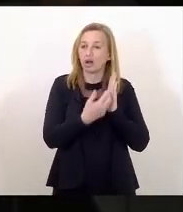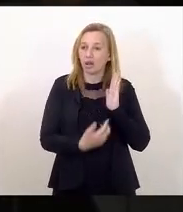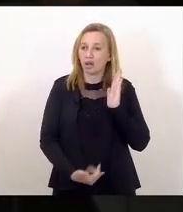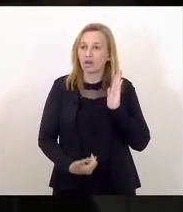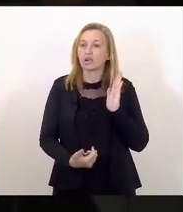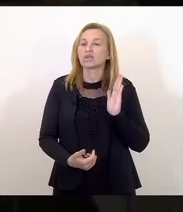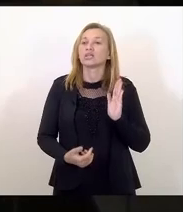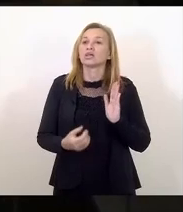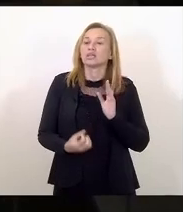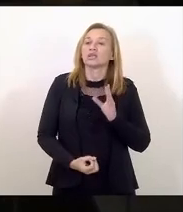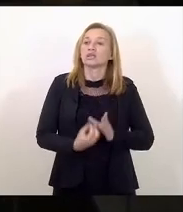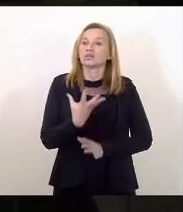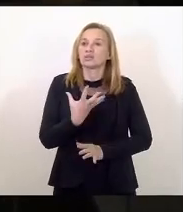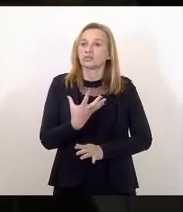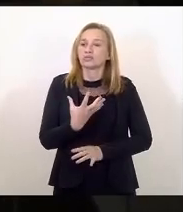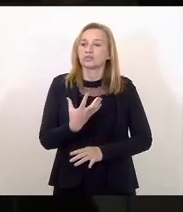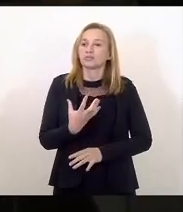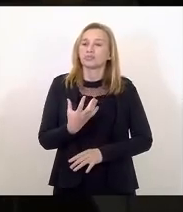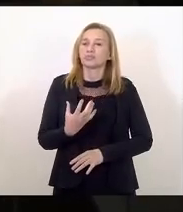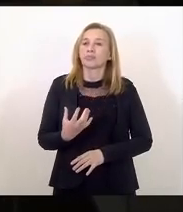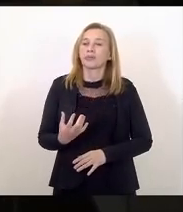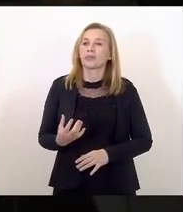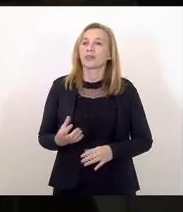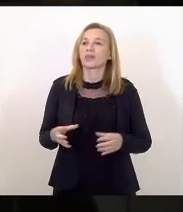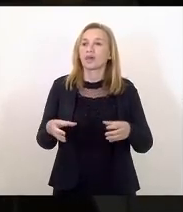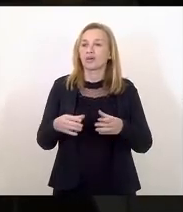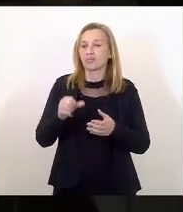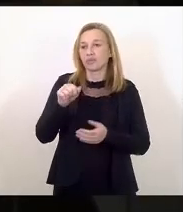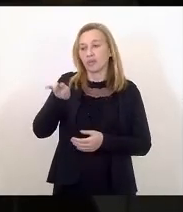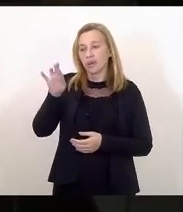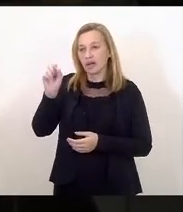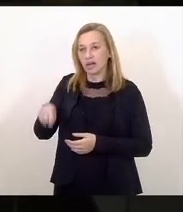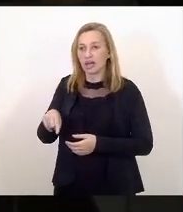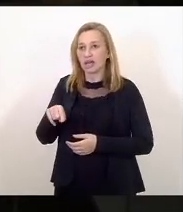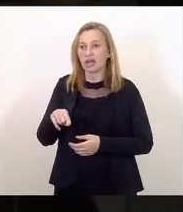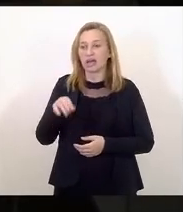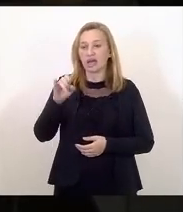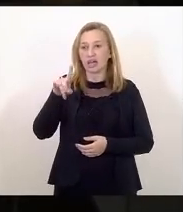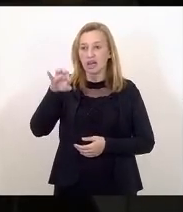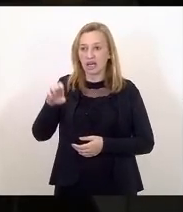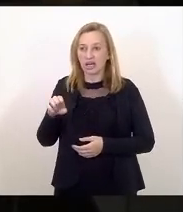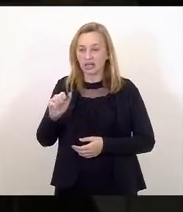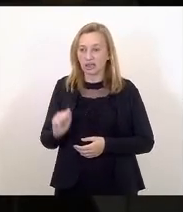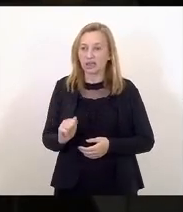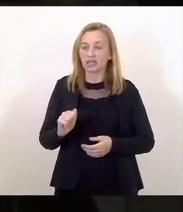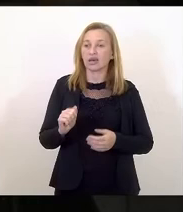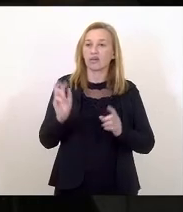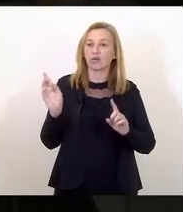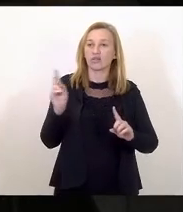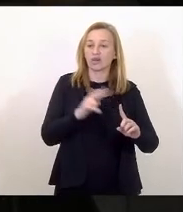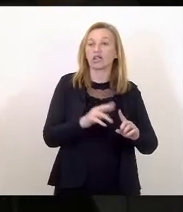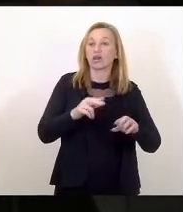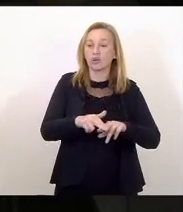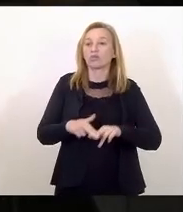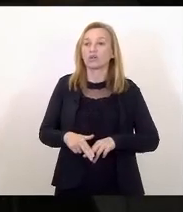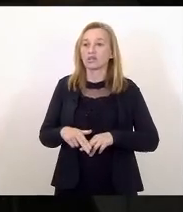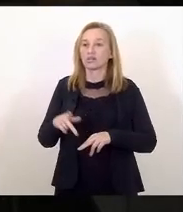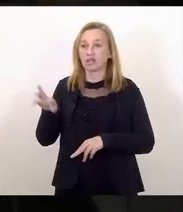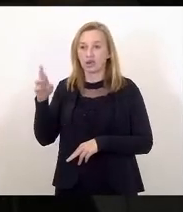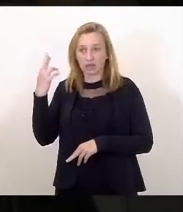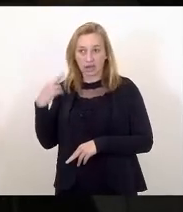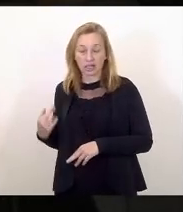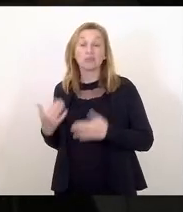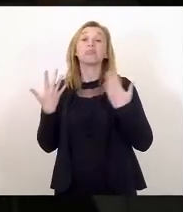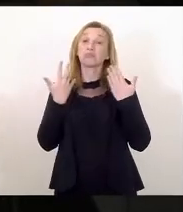das produções oriundas da Redes da Maré, e a Eliana é essa referência que a gente admira, portanto, Renata, parabéns,